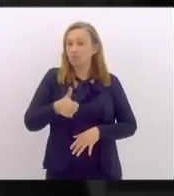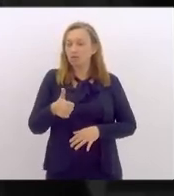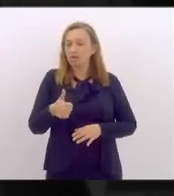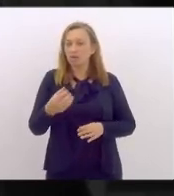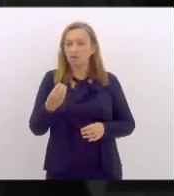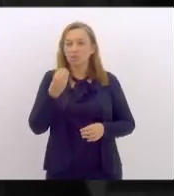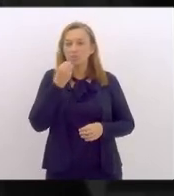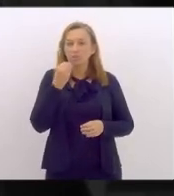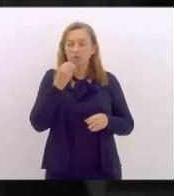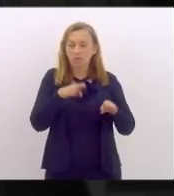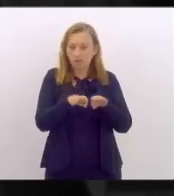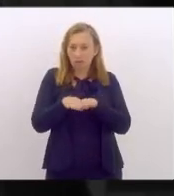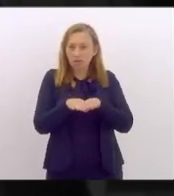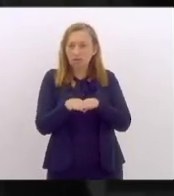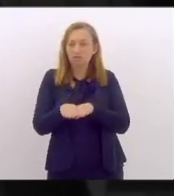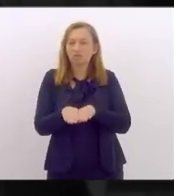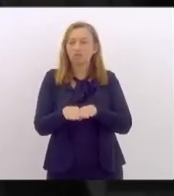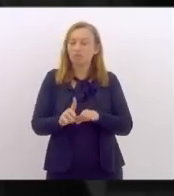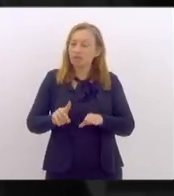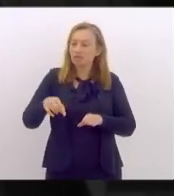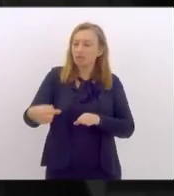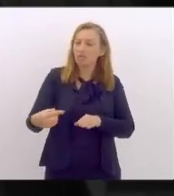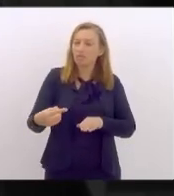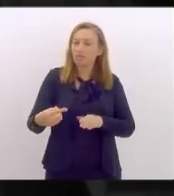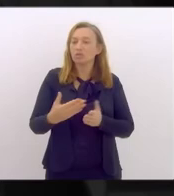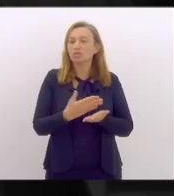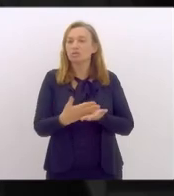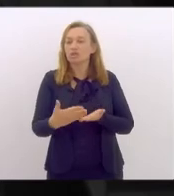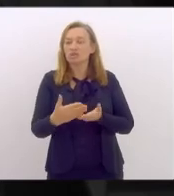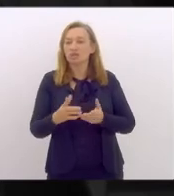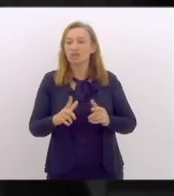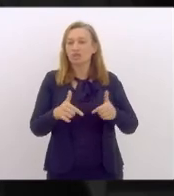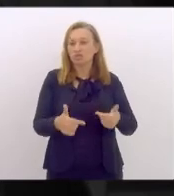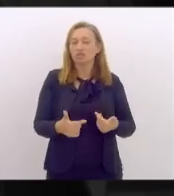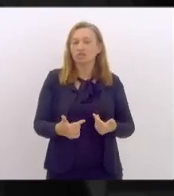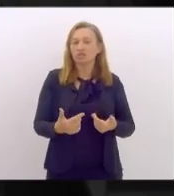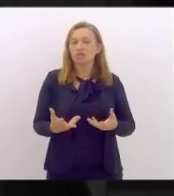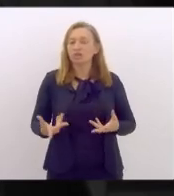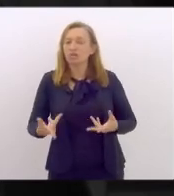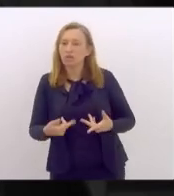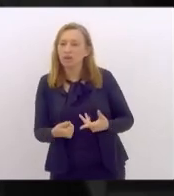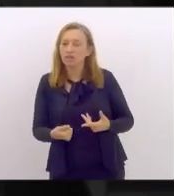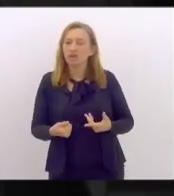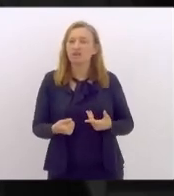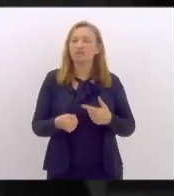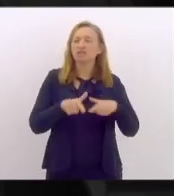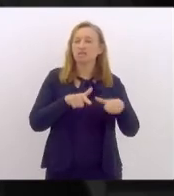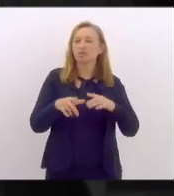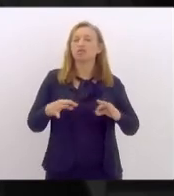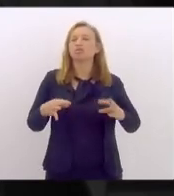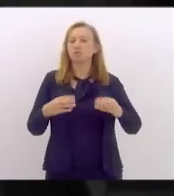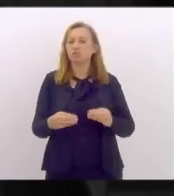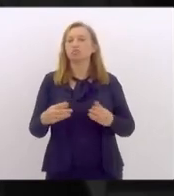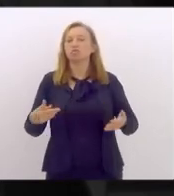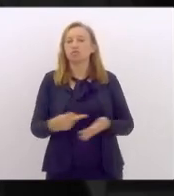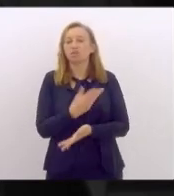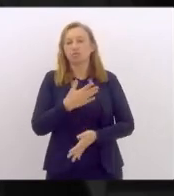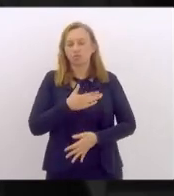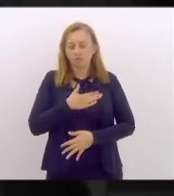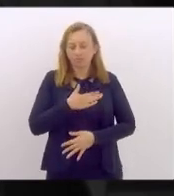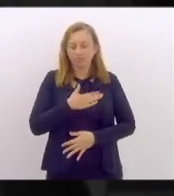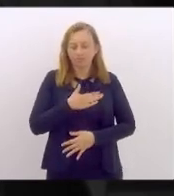oportunidades para aí sim mas adiante começar a ferir a questão de mérito enfim de vocações Enfim então como aconteceu comigo